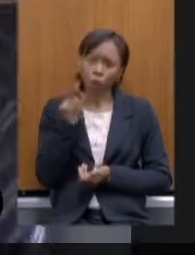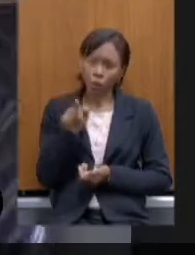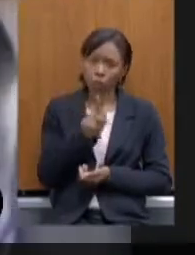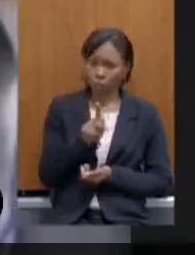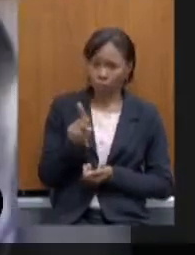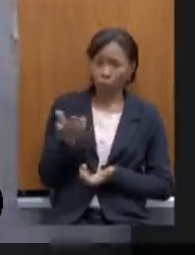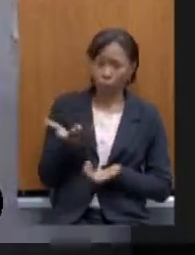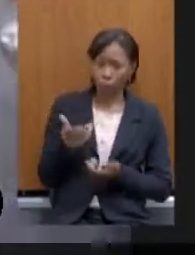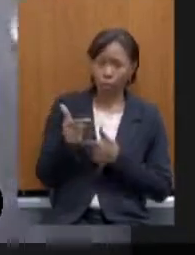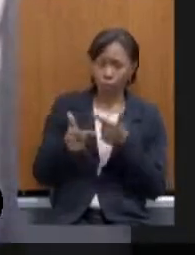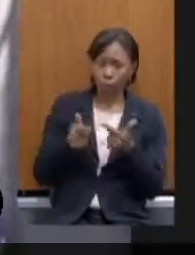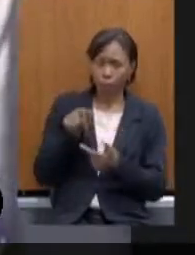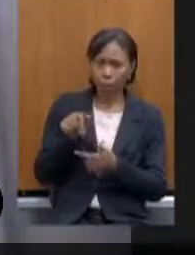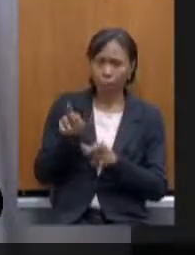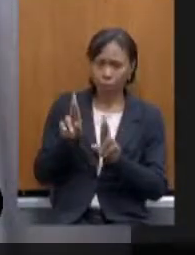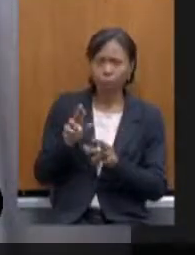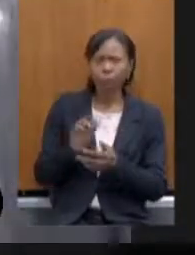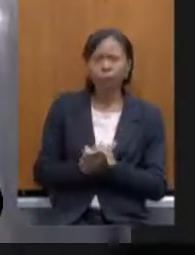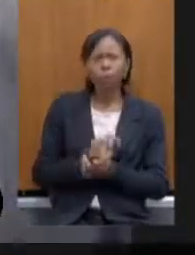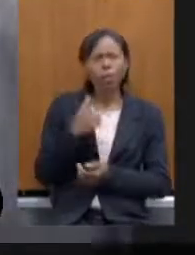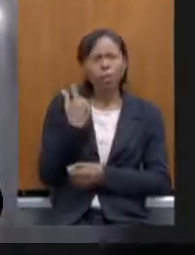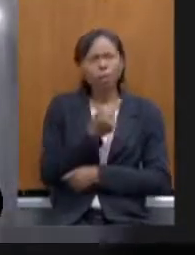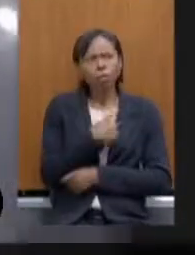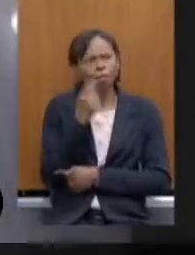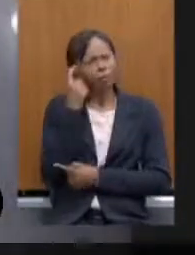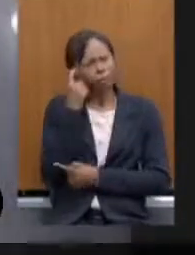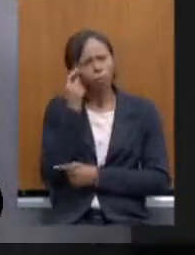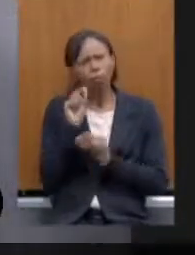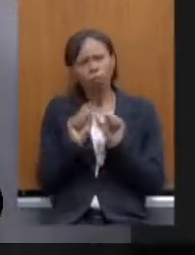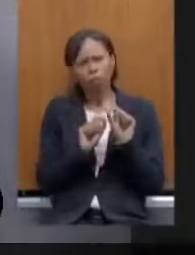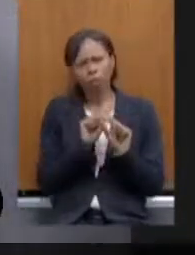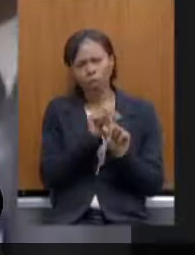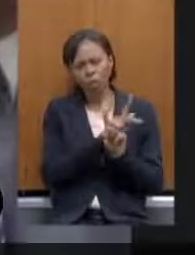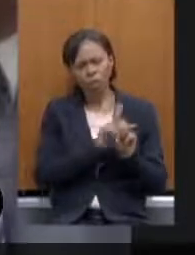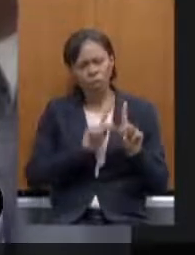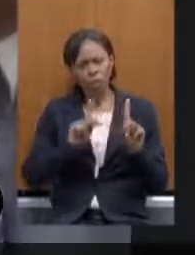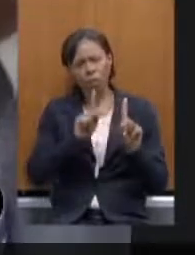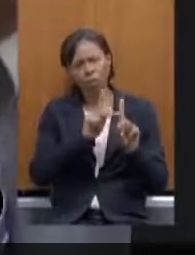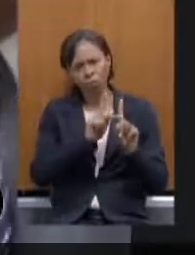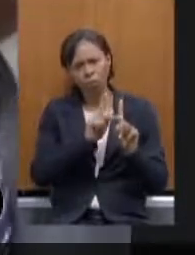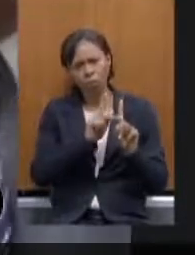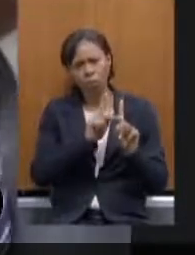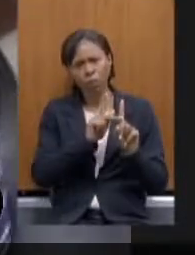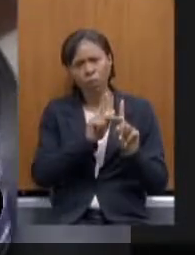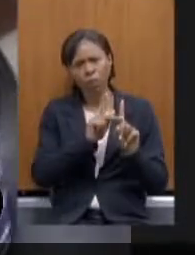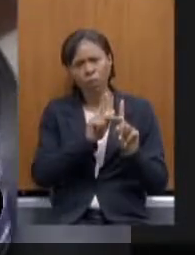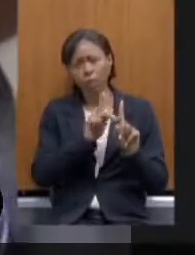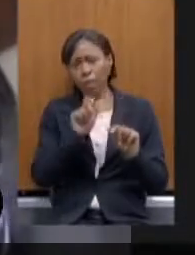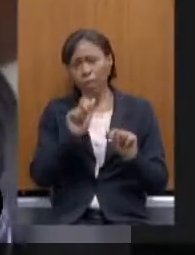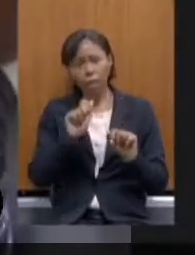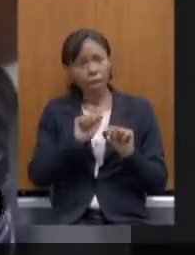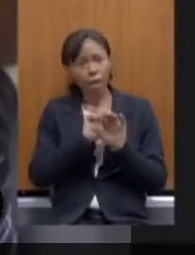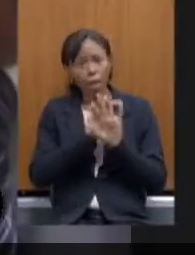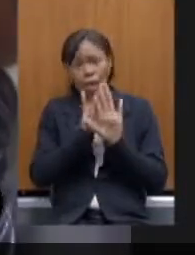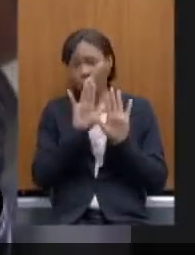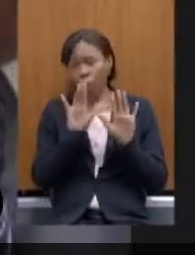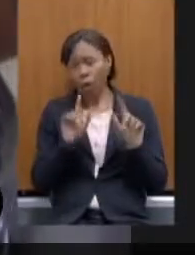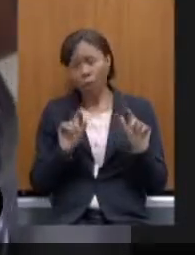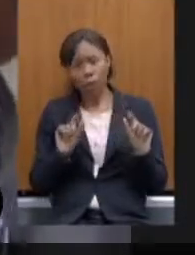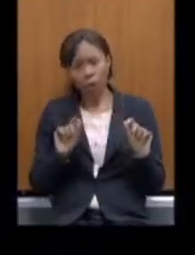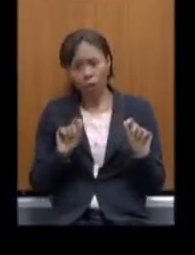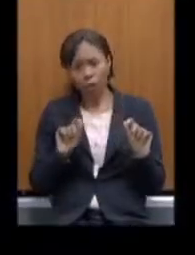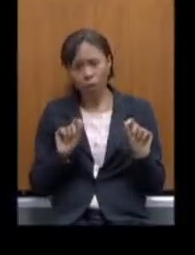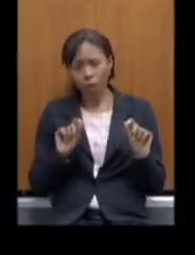hoje aqui a previdência o claro do servidor público